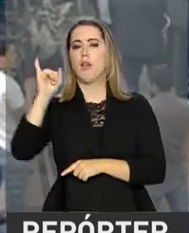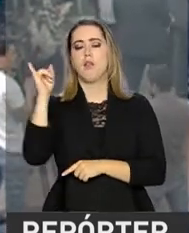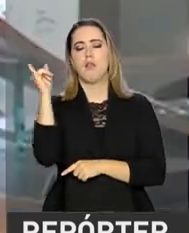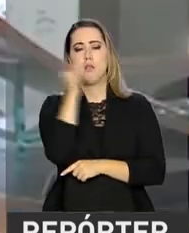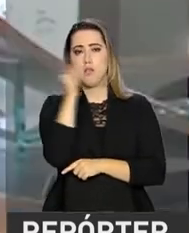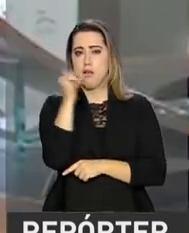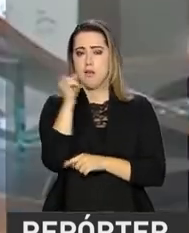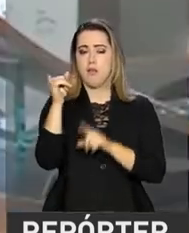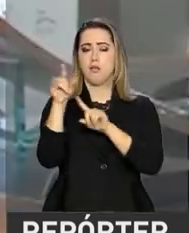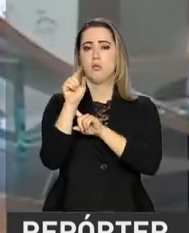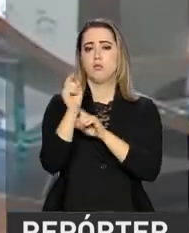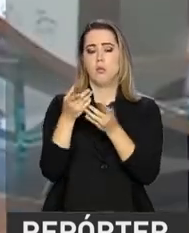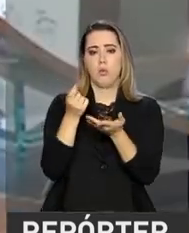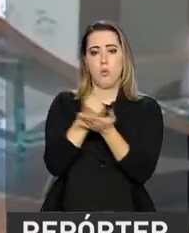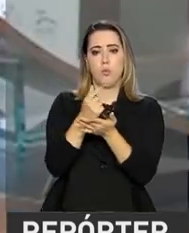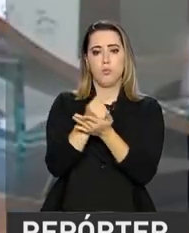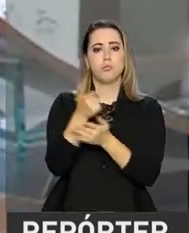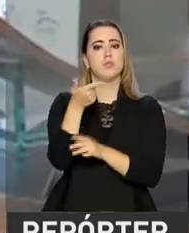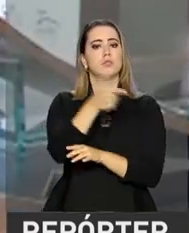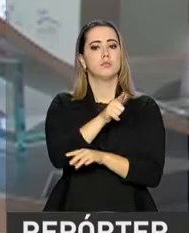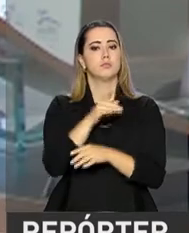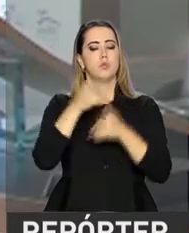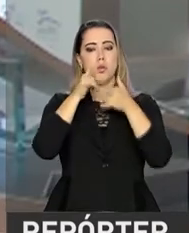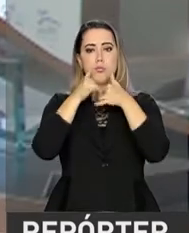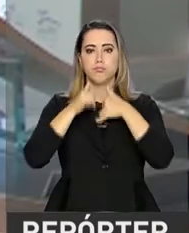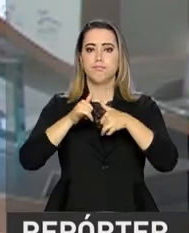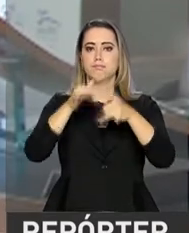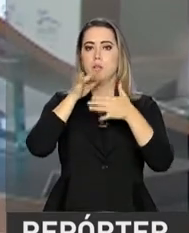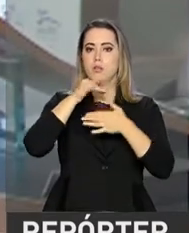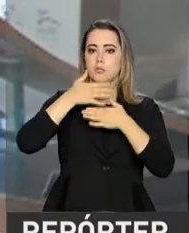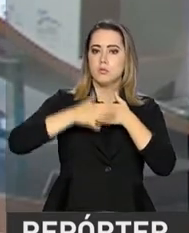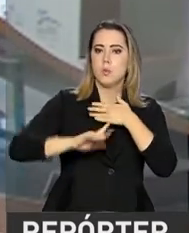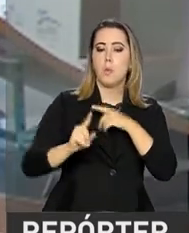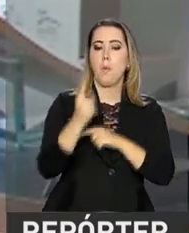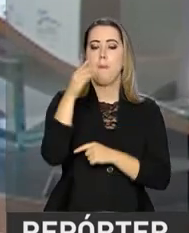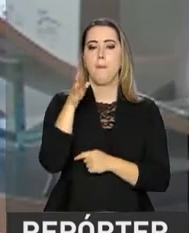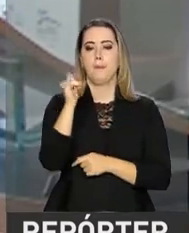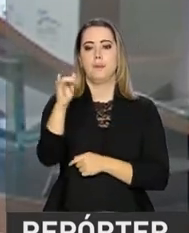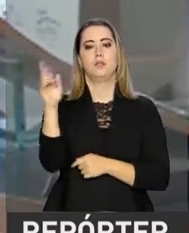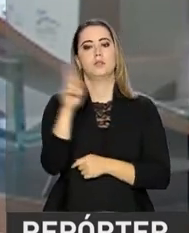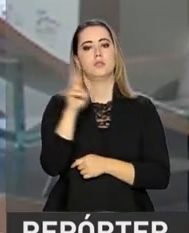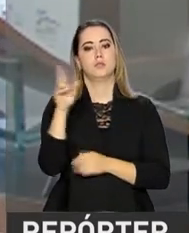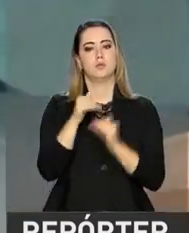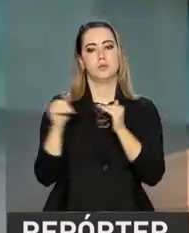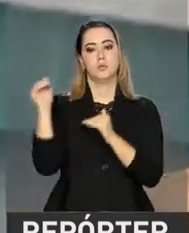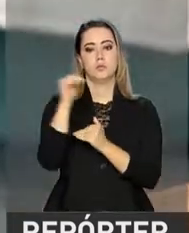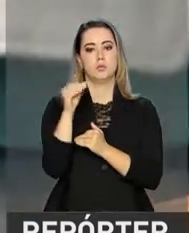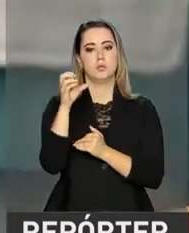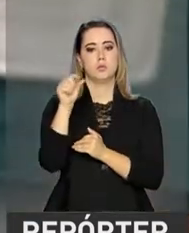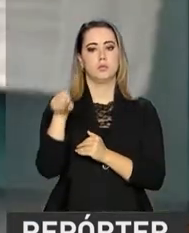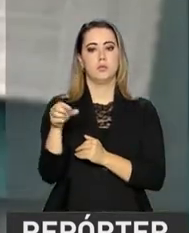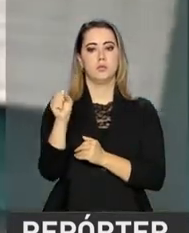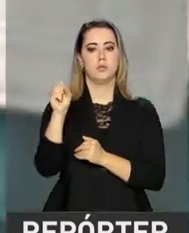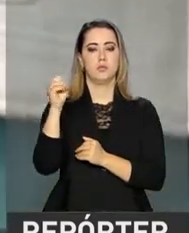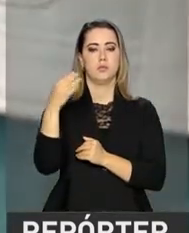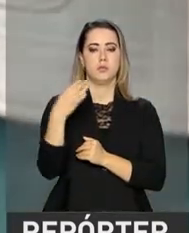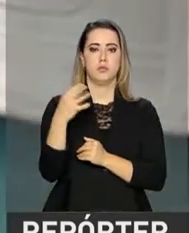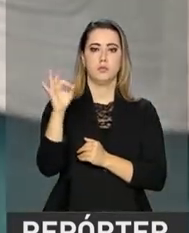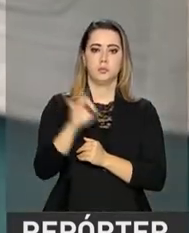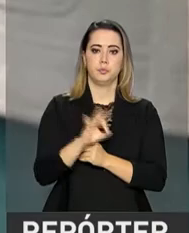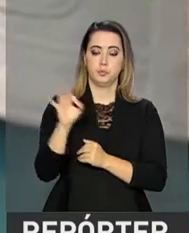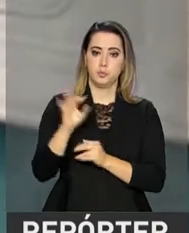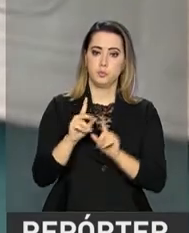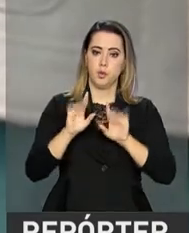grande com mais de 1 bilhão e 400 milhões de reais e ágil de 9,84 por cento ao